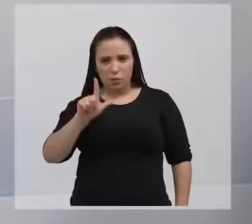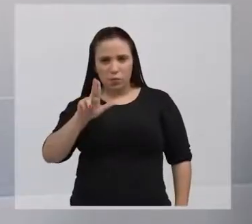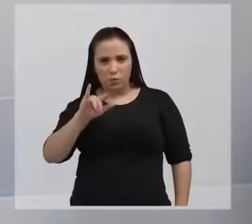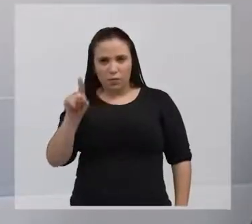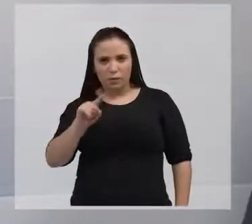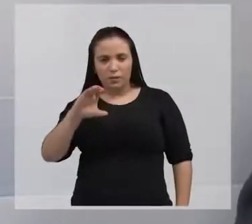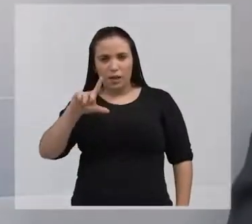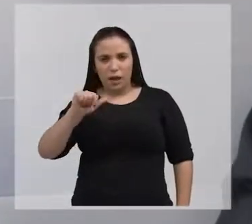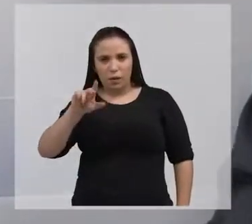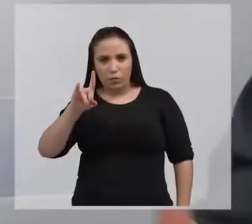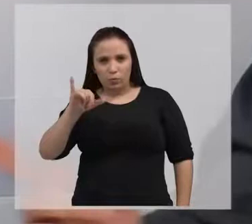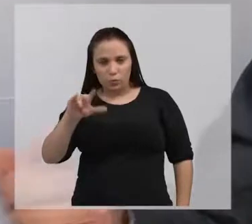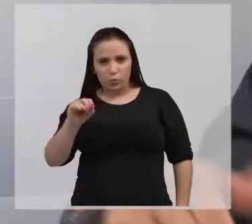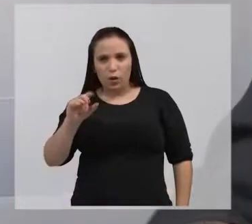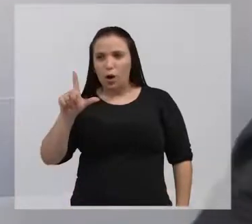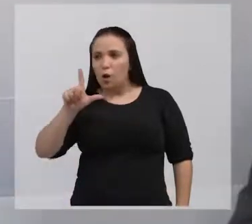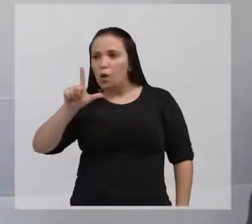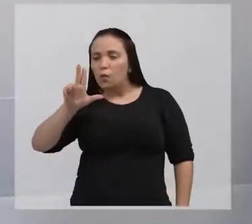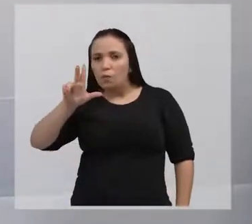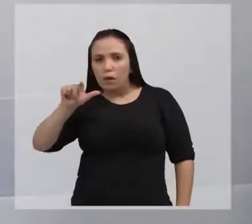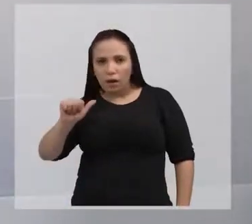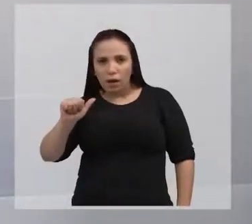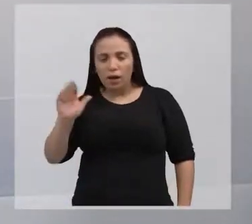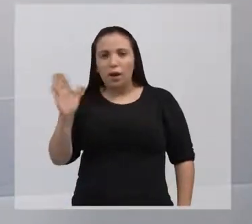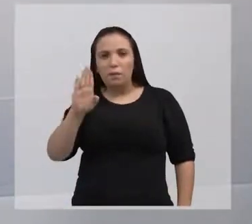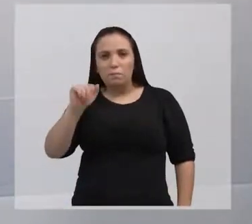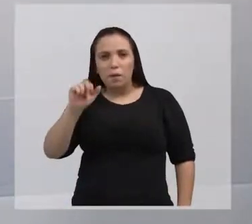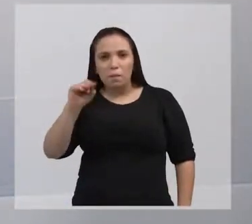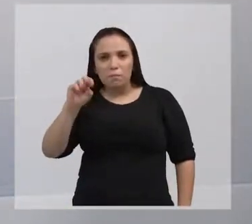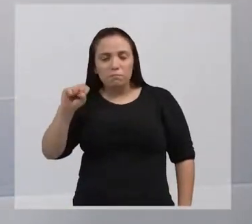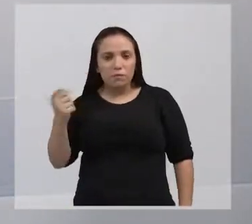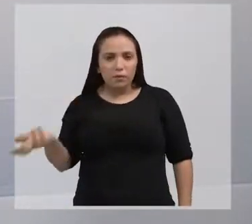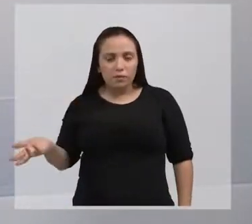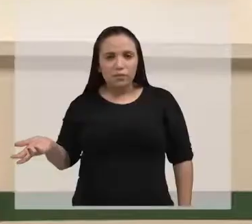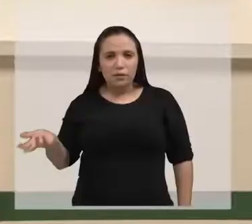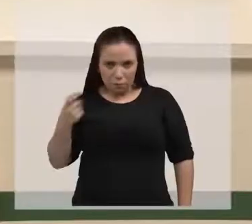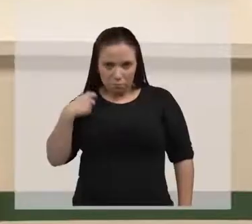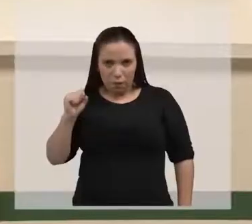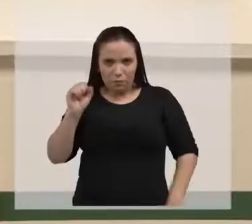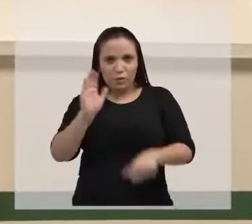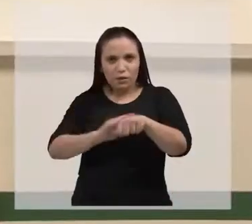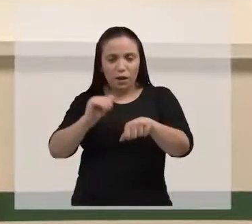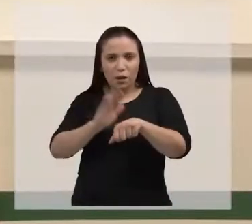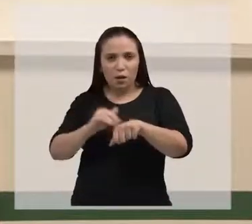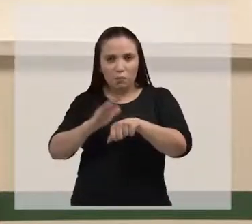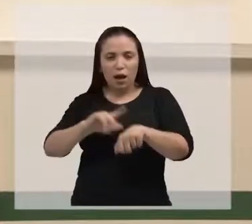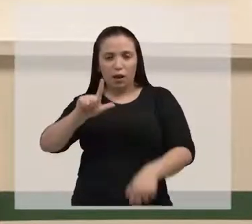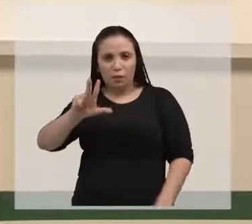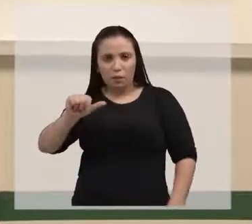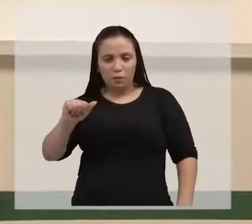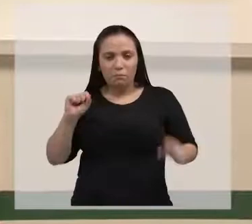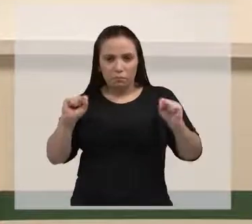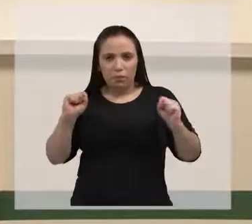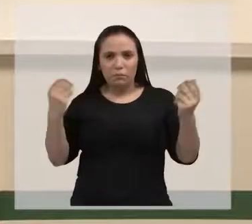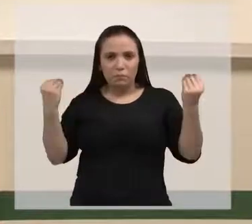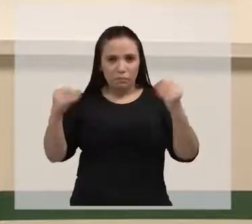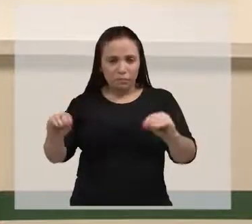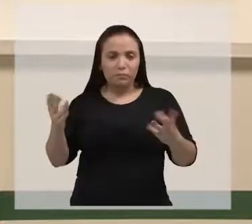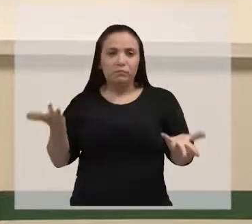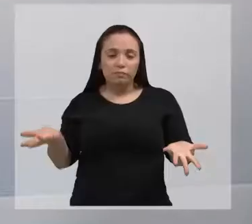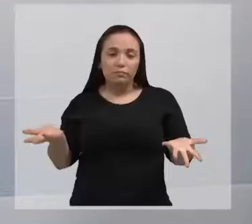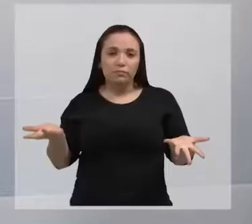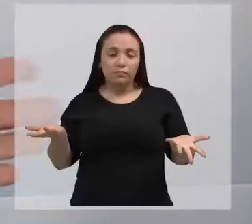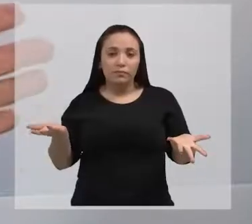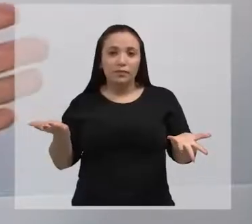isso? O filho dele, nome é Luiz Cláudio. Não, por isso que eu estou dizendo, eu posso lhe chamar Luiz Cláudio Lula Barbosa, posso? Rapaz, é o